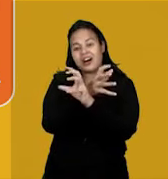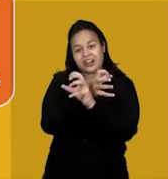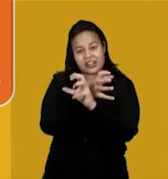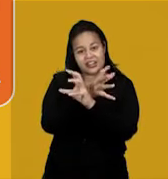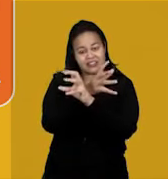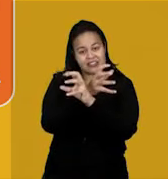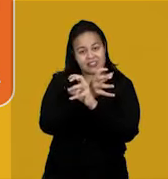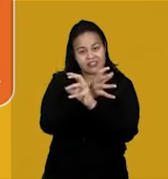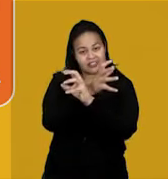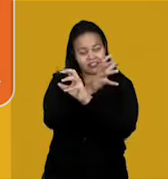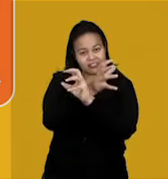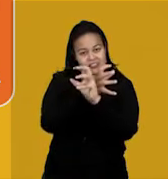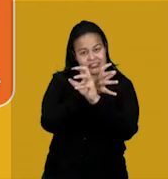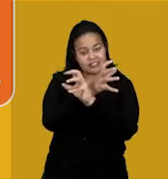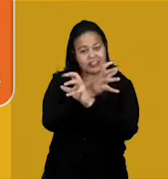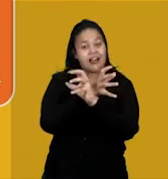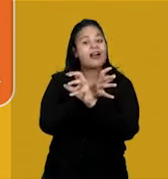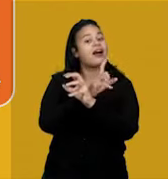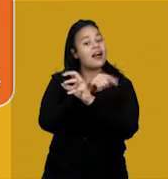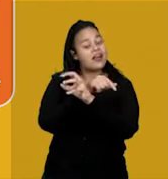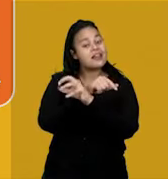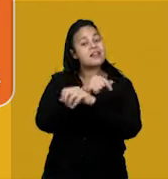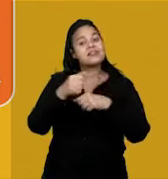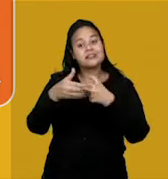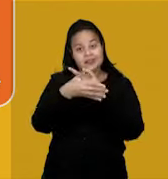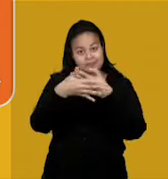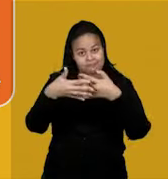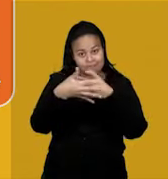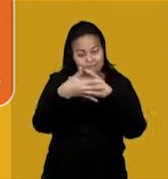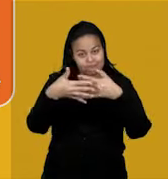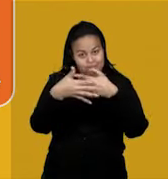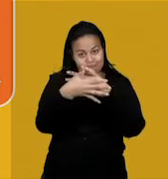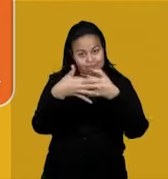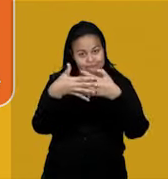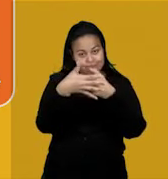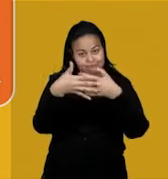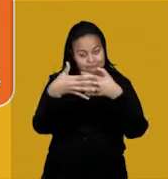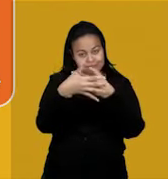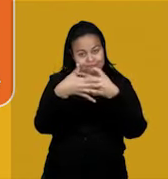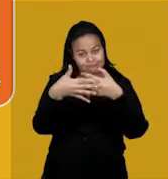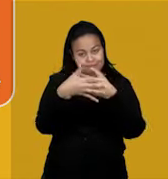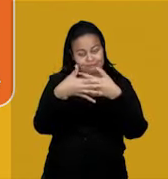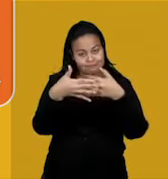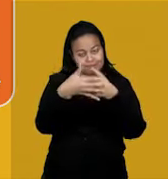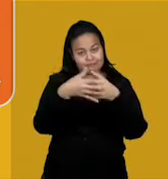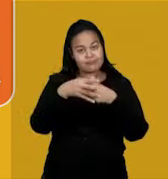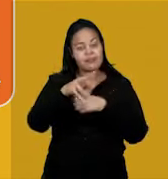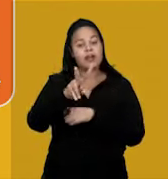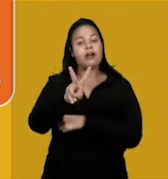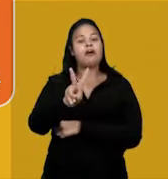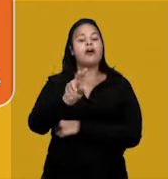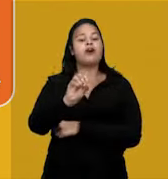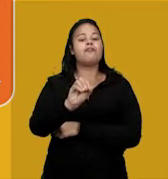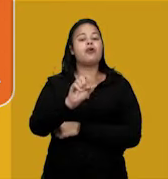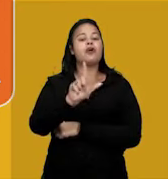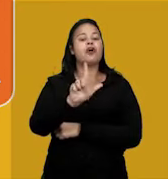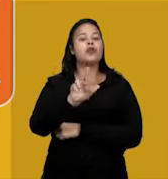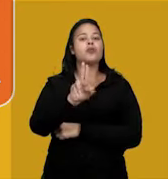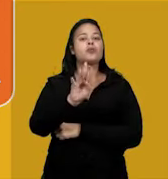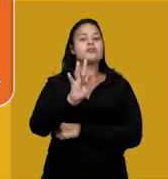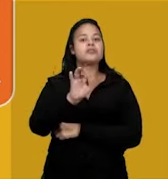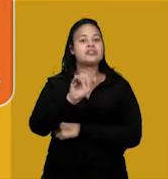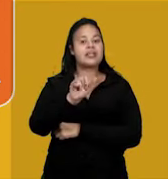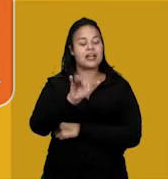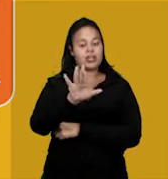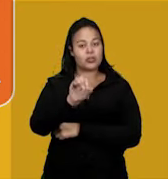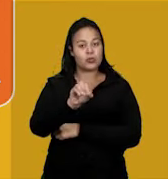do esqueleto, ele é o tecido que vai se movimentar pelo movimento voluntário. Por exemplo, em torno